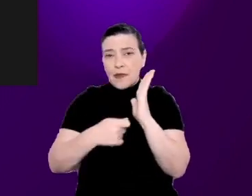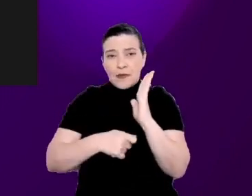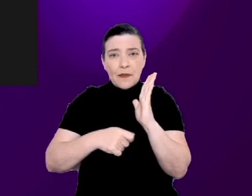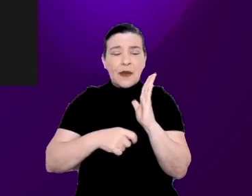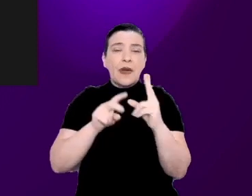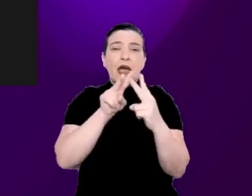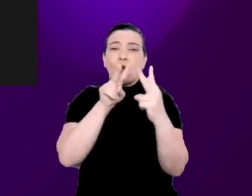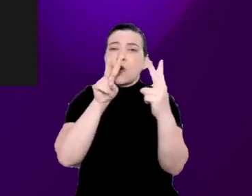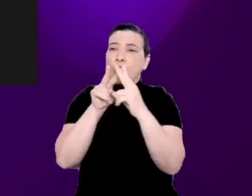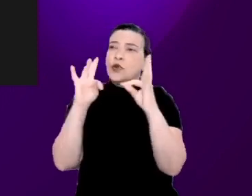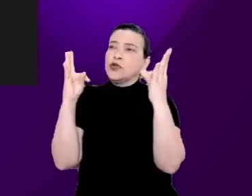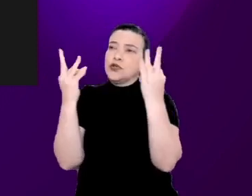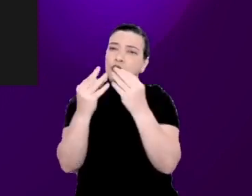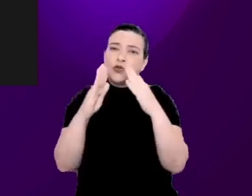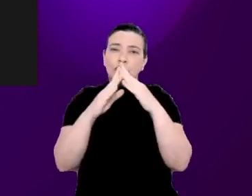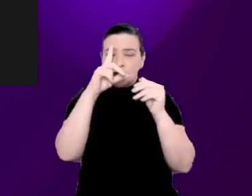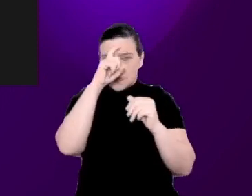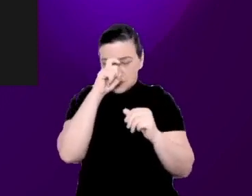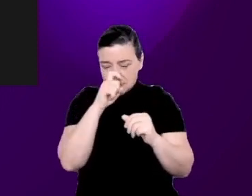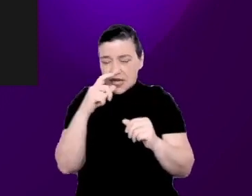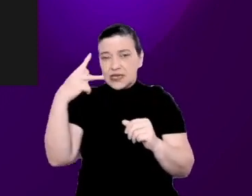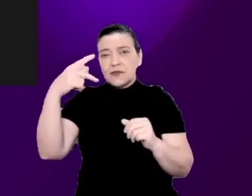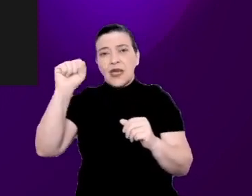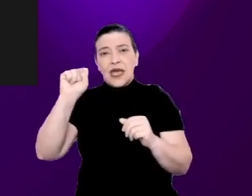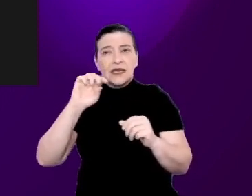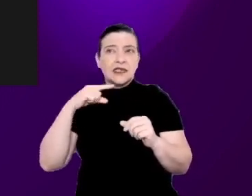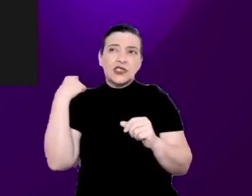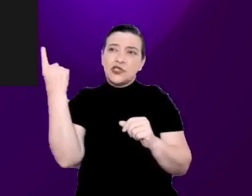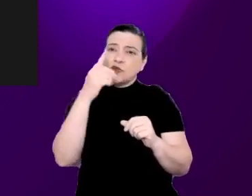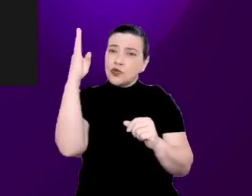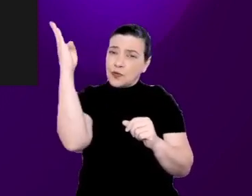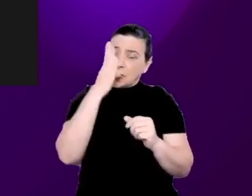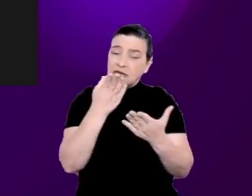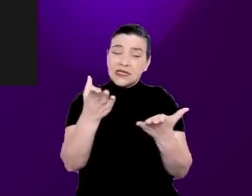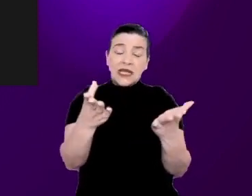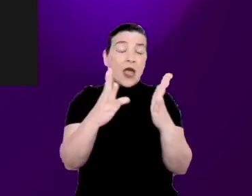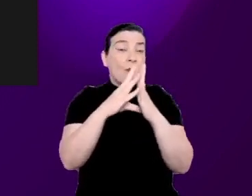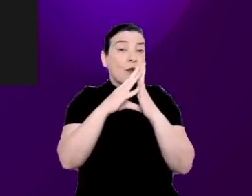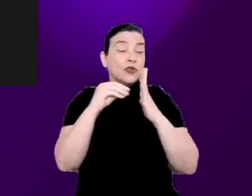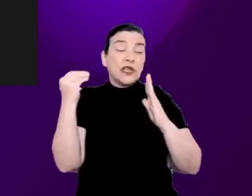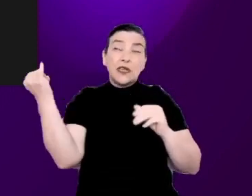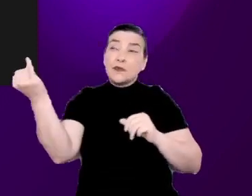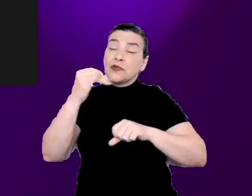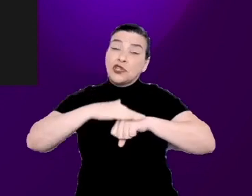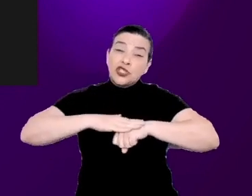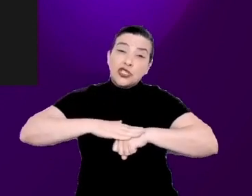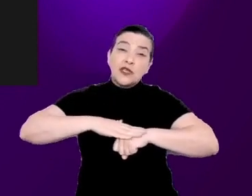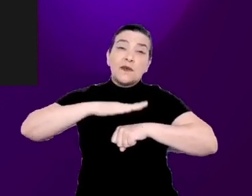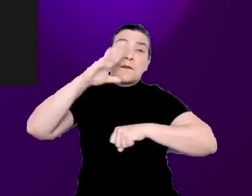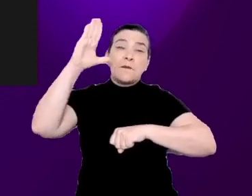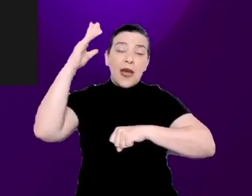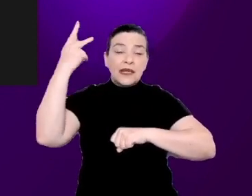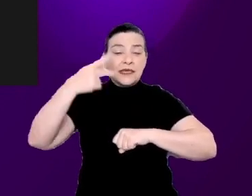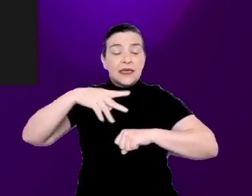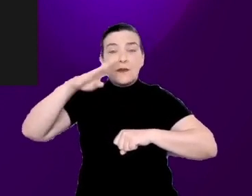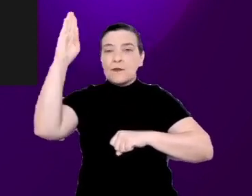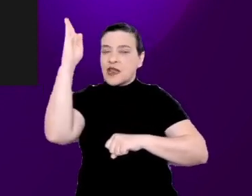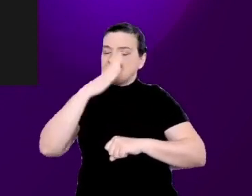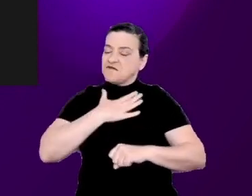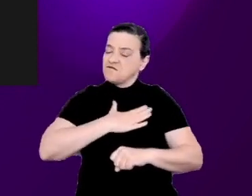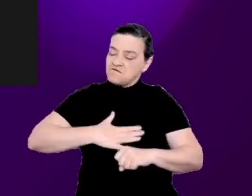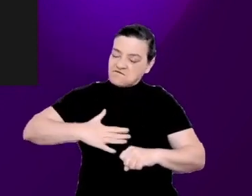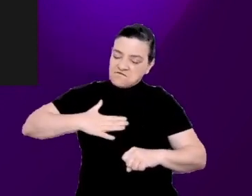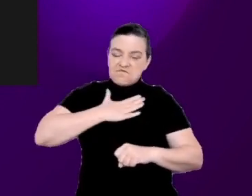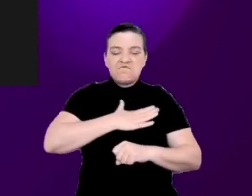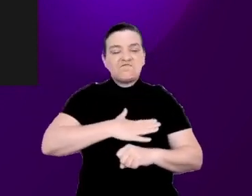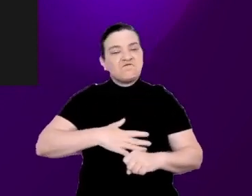de saúde e pronto-socorros do Brasil inteiro. Esse foi um dos maiores cases do mundo com FHIR, e o Brasil tem muito orgulho de falar isso.